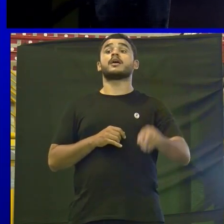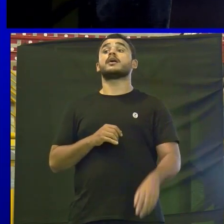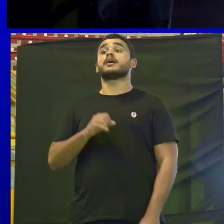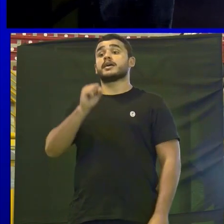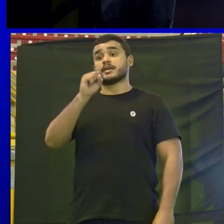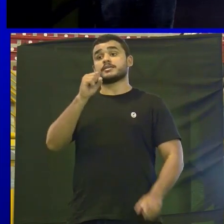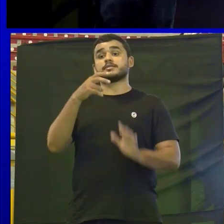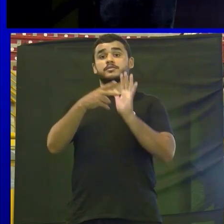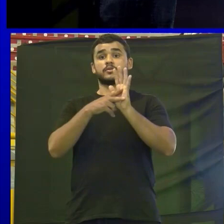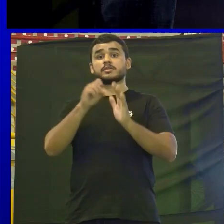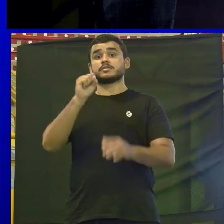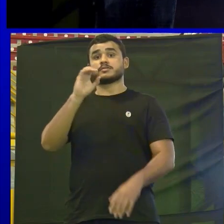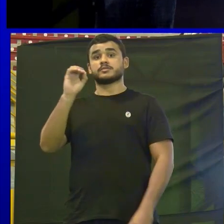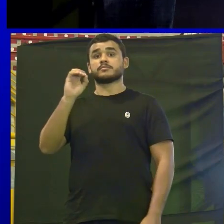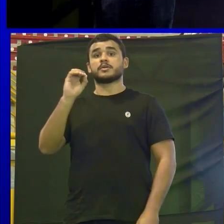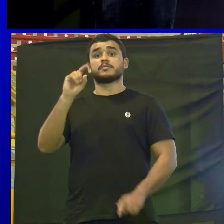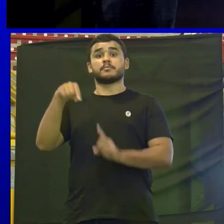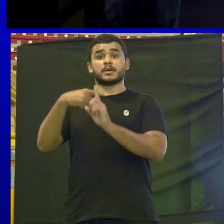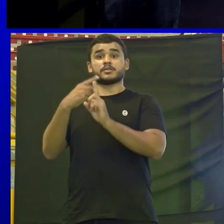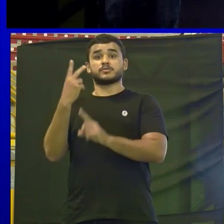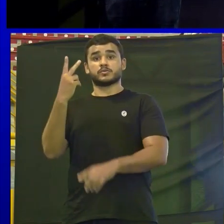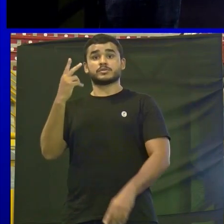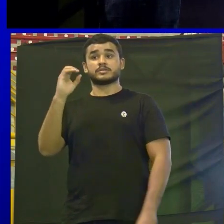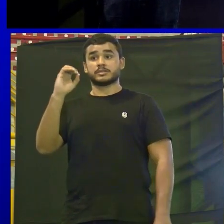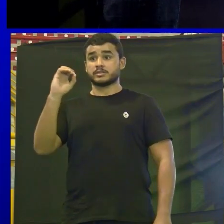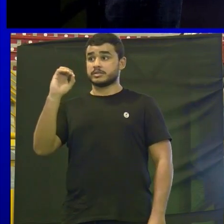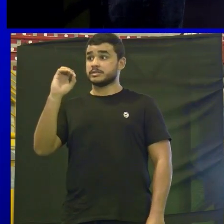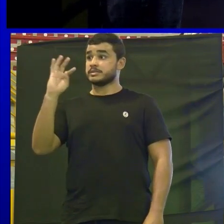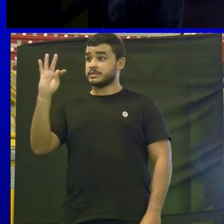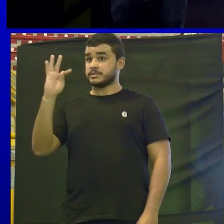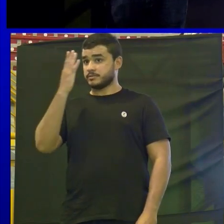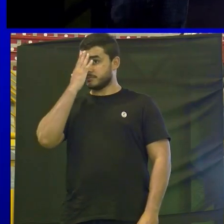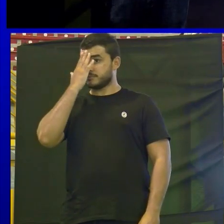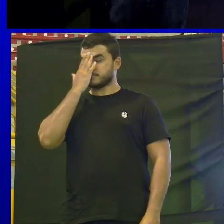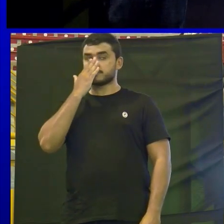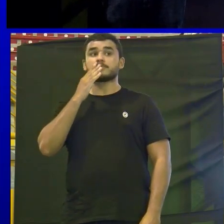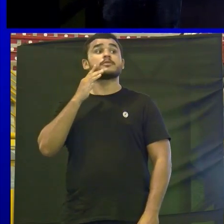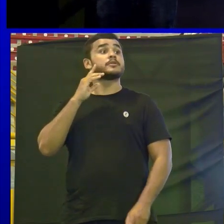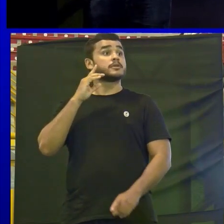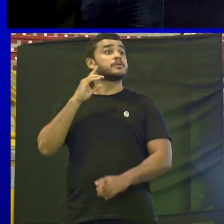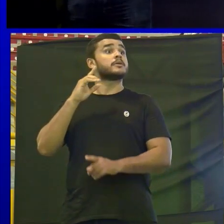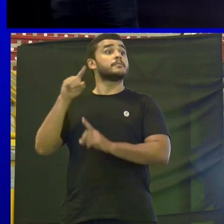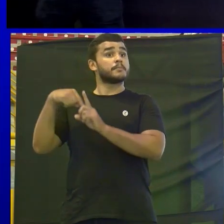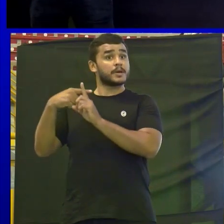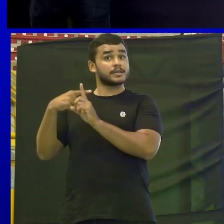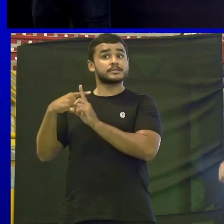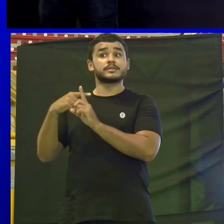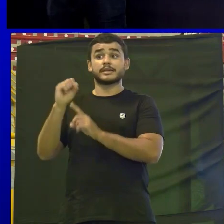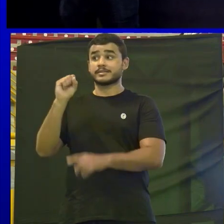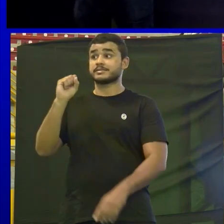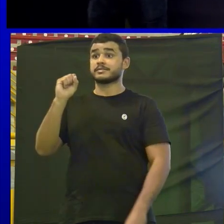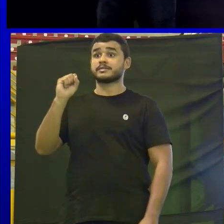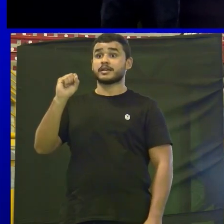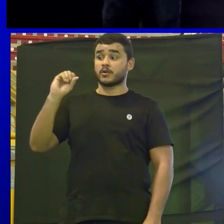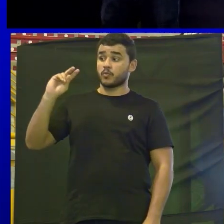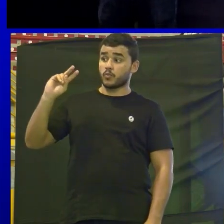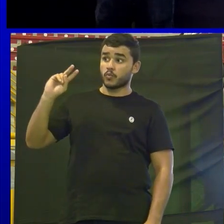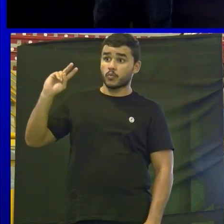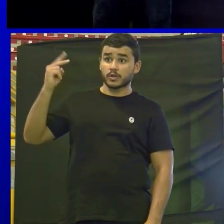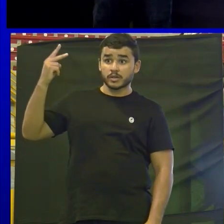mais V0T, mais AT ao quadrado sobre 2. Função do